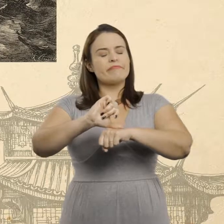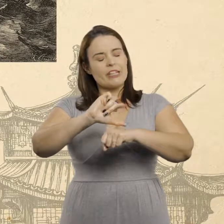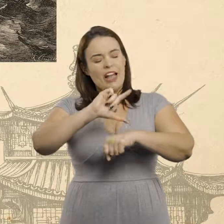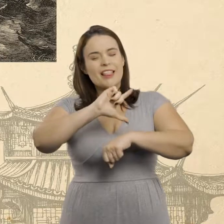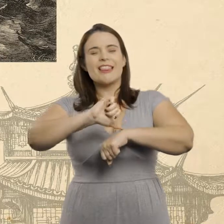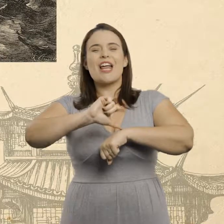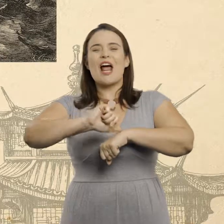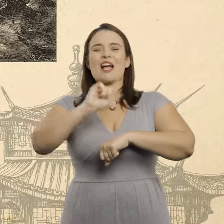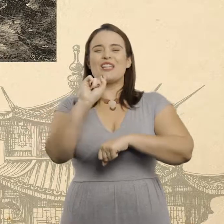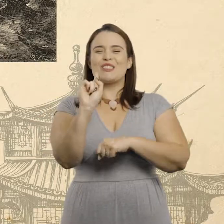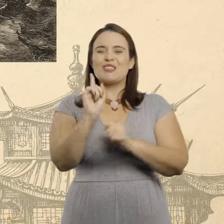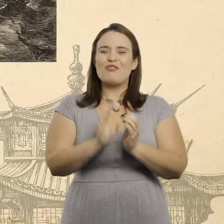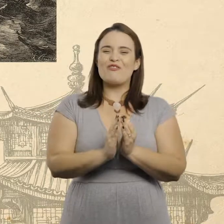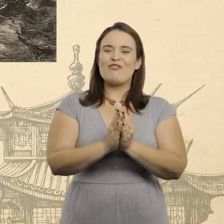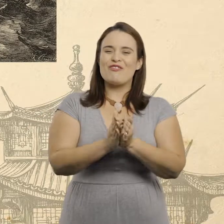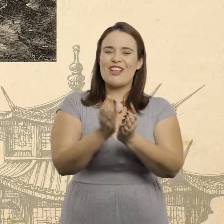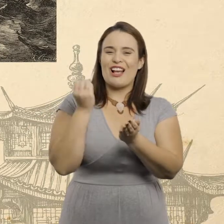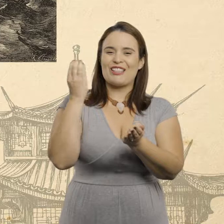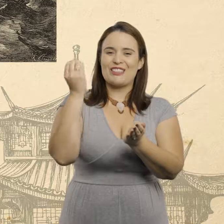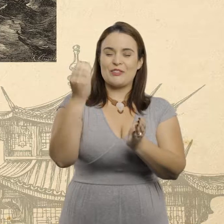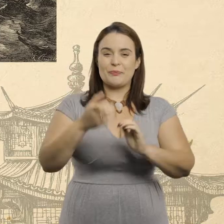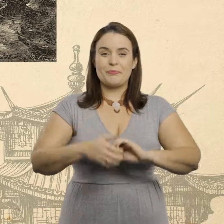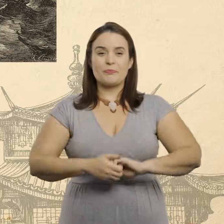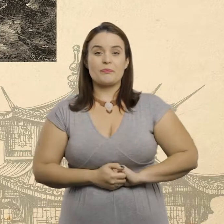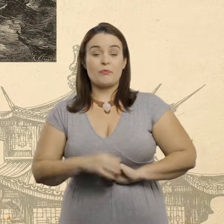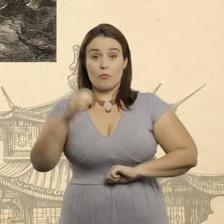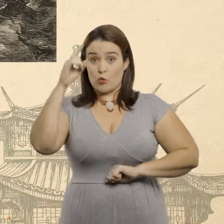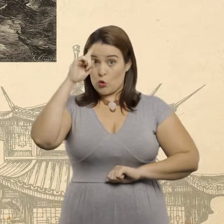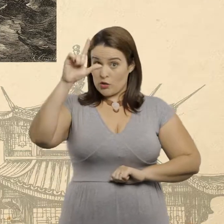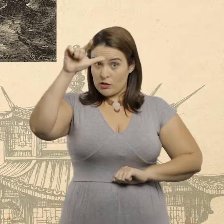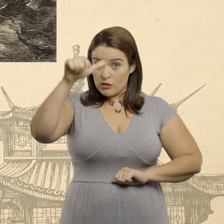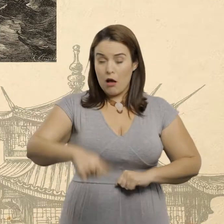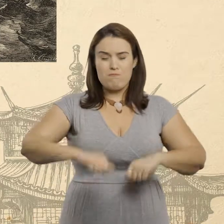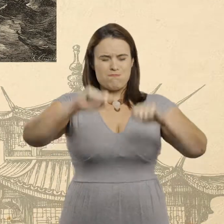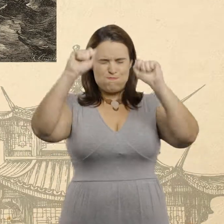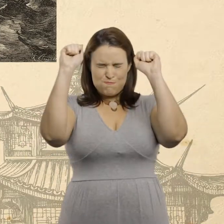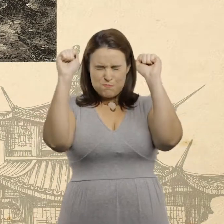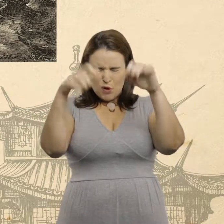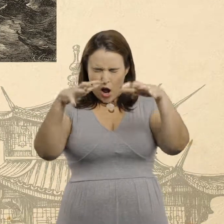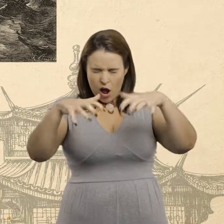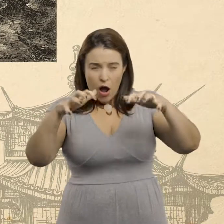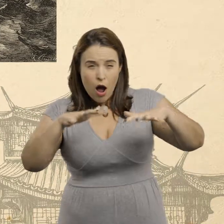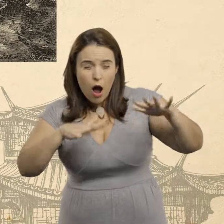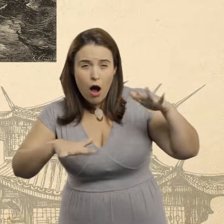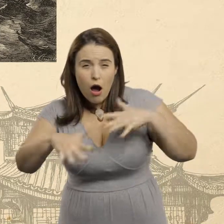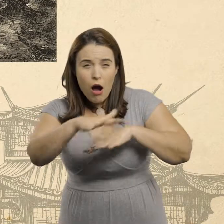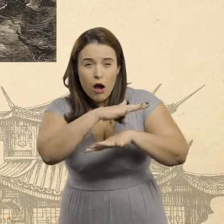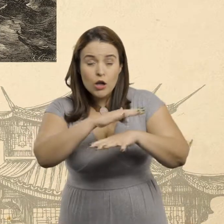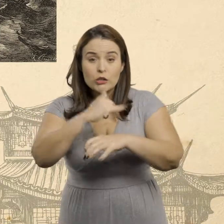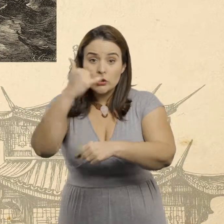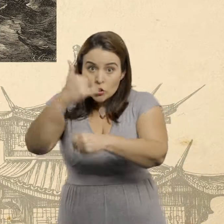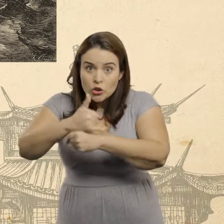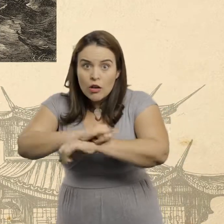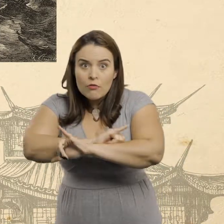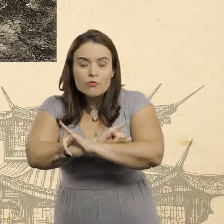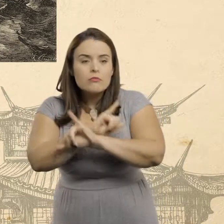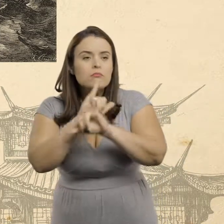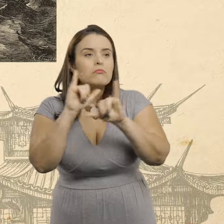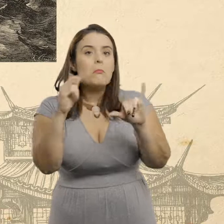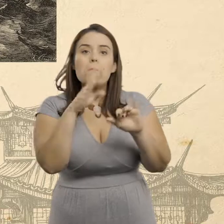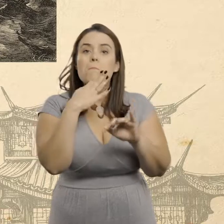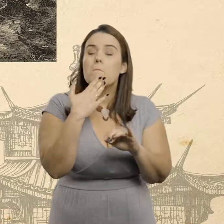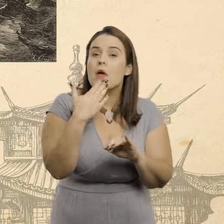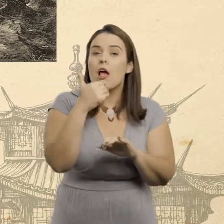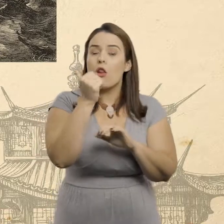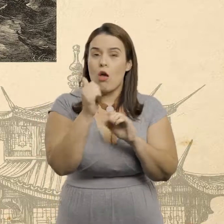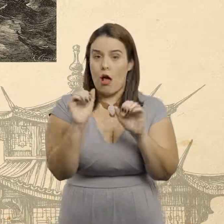fazia diferença na conta da viagem. No dia seguinte, caiu uma tempestade. O capitão John Bunsby pediu para todos